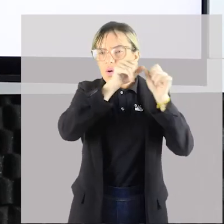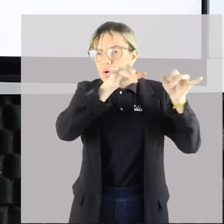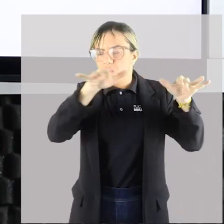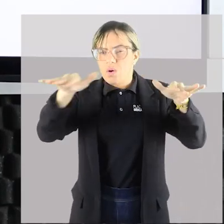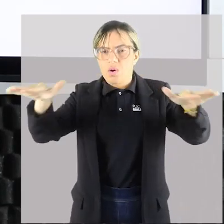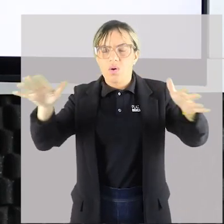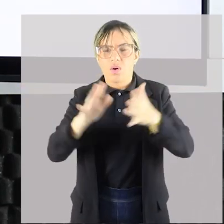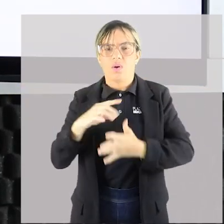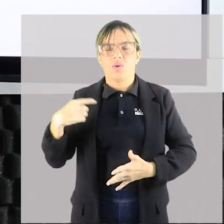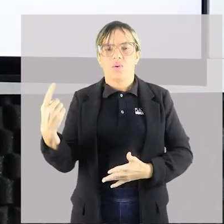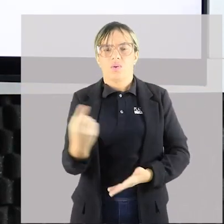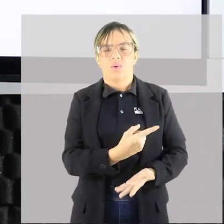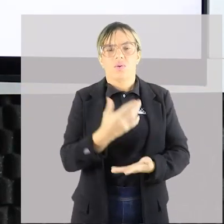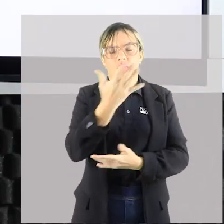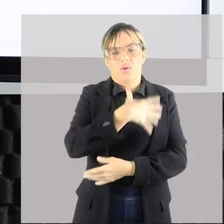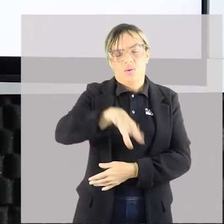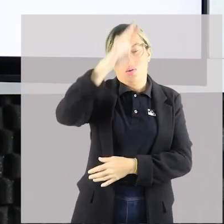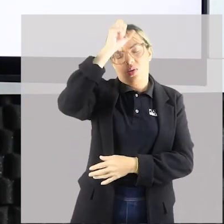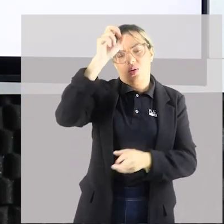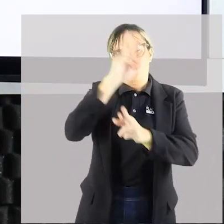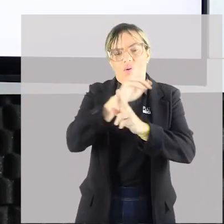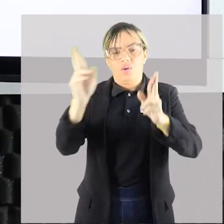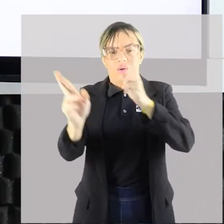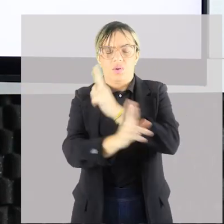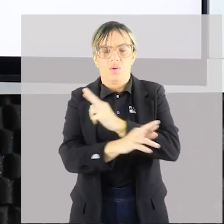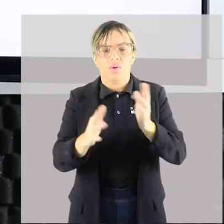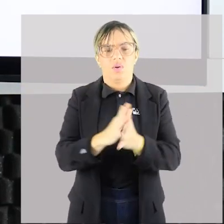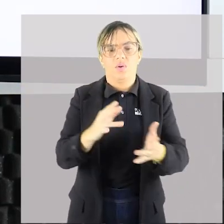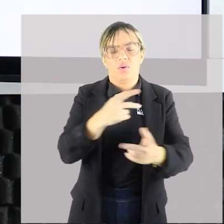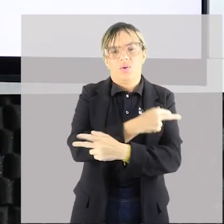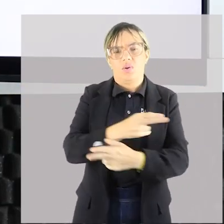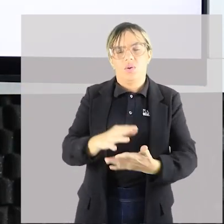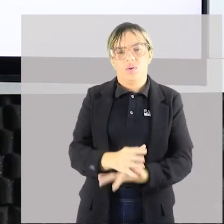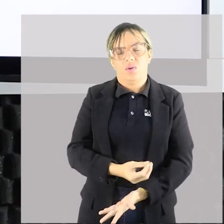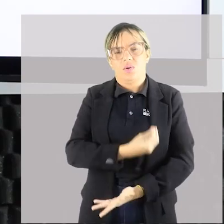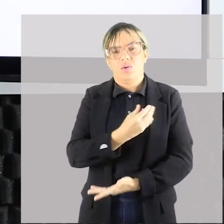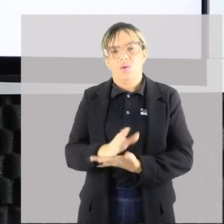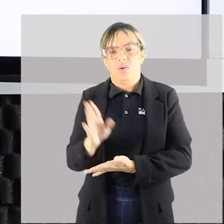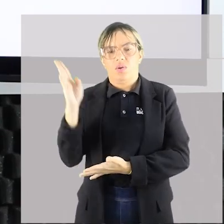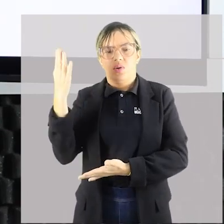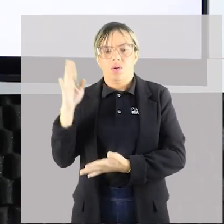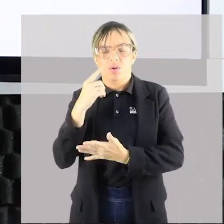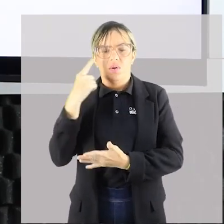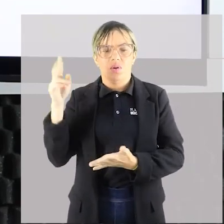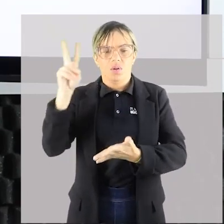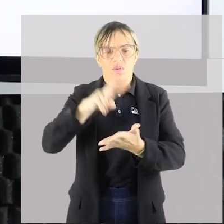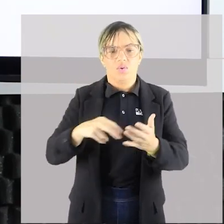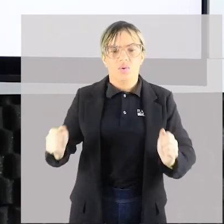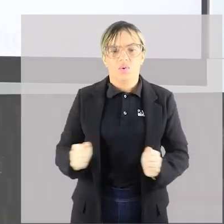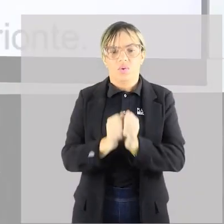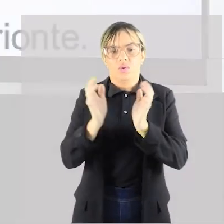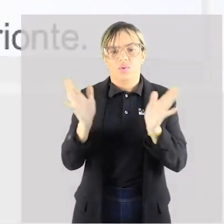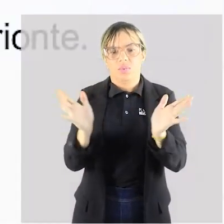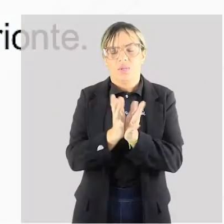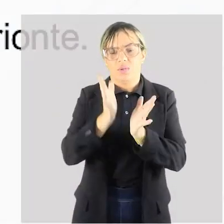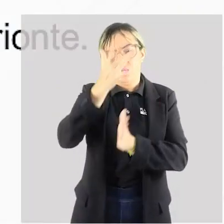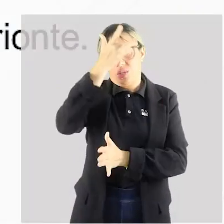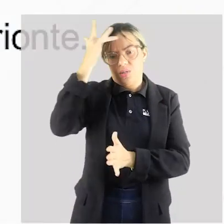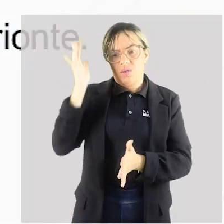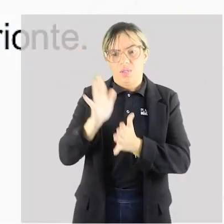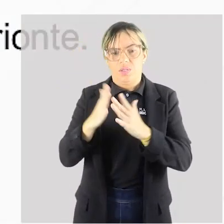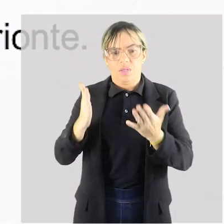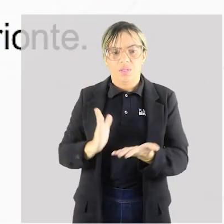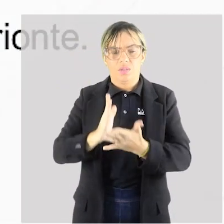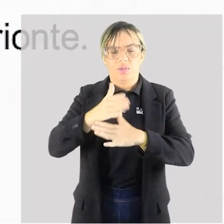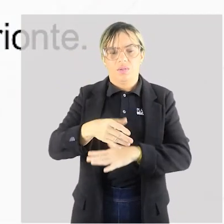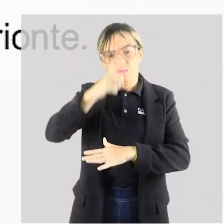né, o nosso conhecimento a respeito desses seres, né, que são aí as bactérias. Leia aqui comigo. Um grupo de